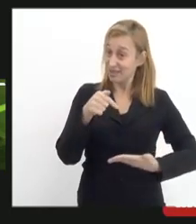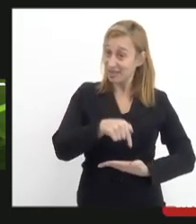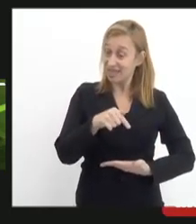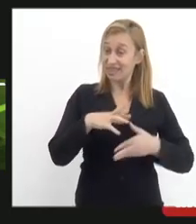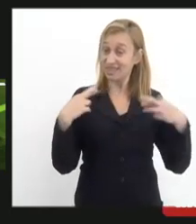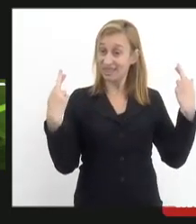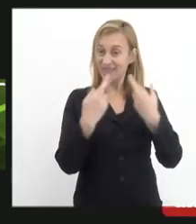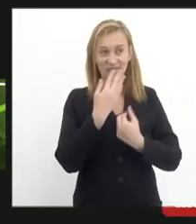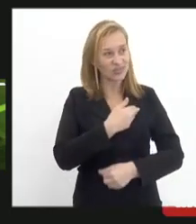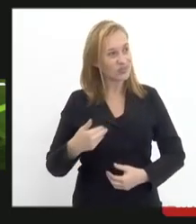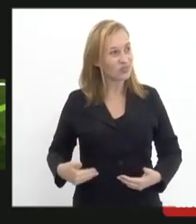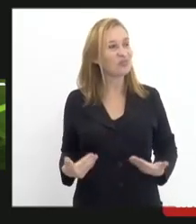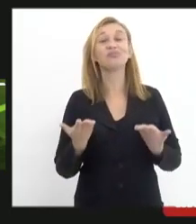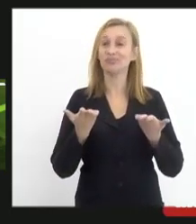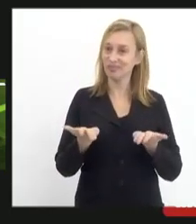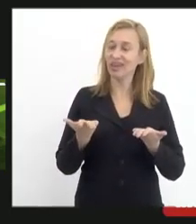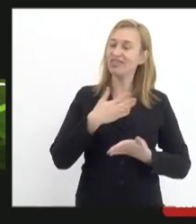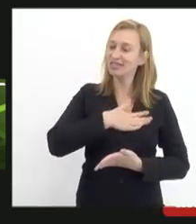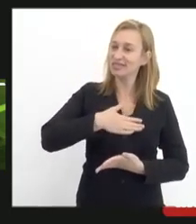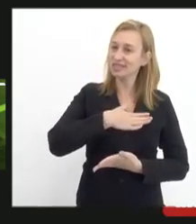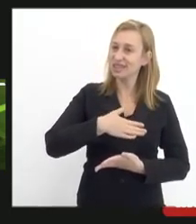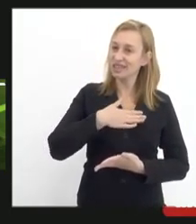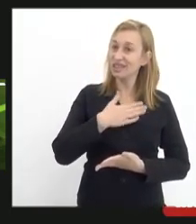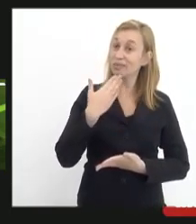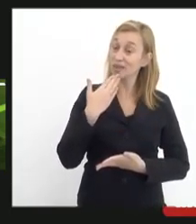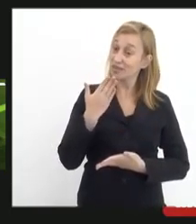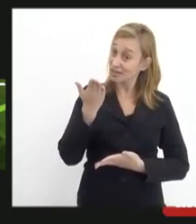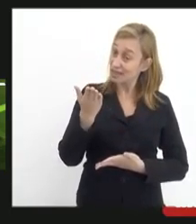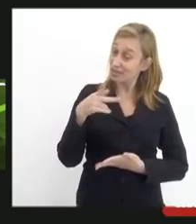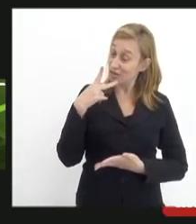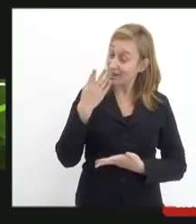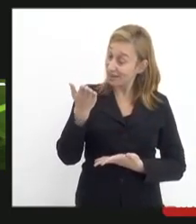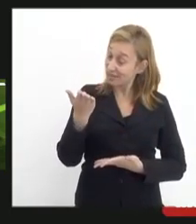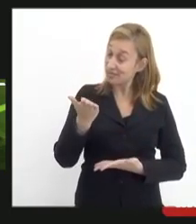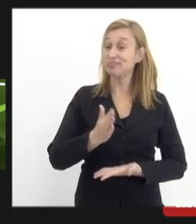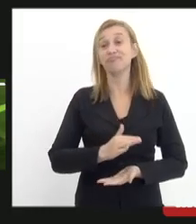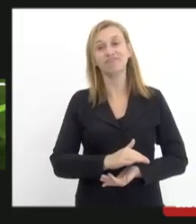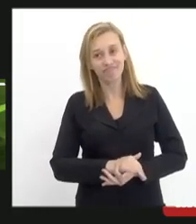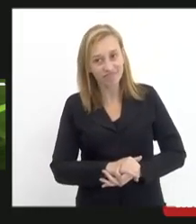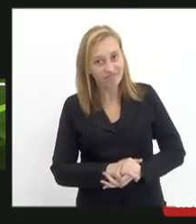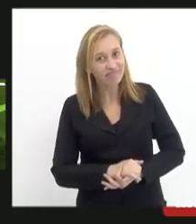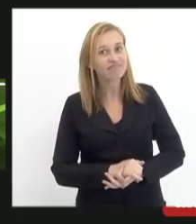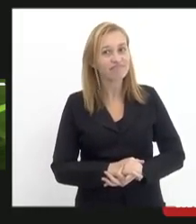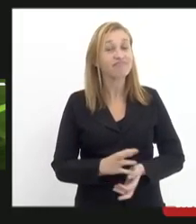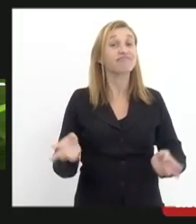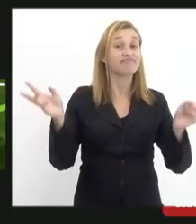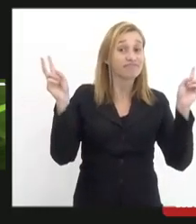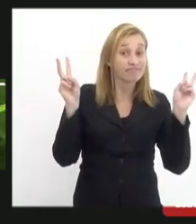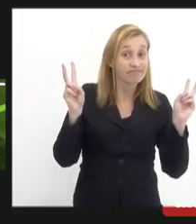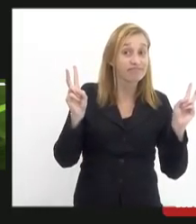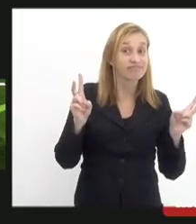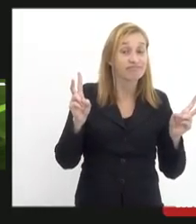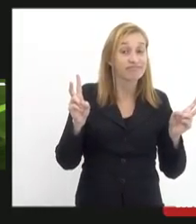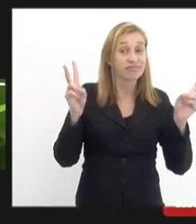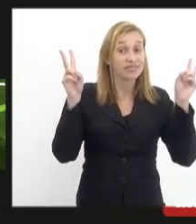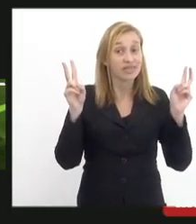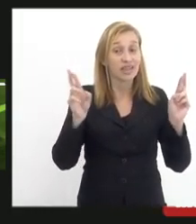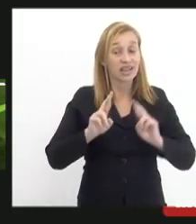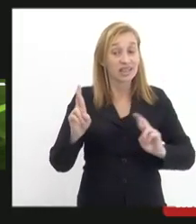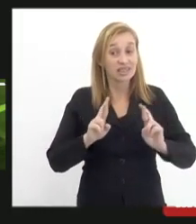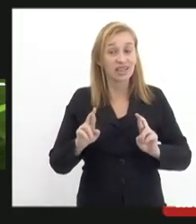nossa audiência pública. E eu gostaria de passar a palavra para você fazer suas considerações a respeito exatamente